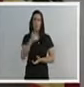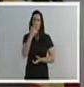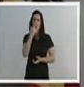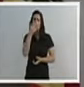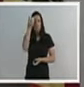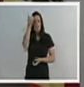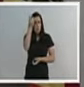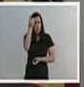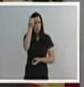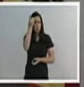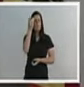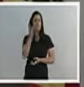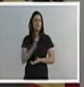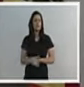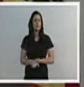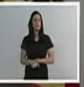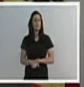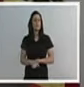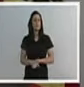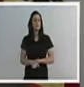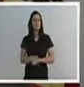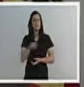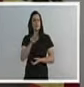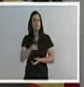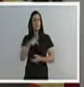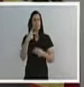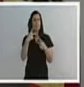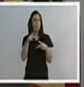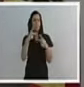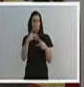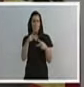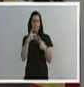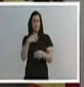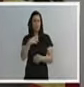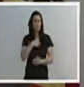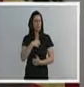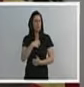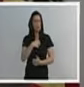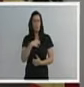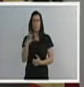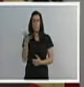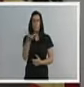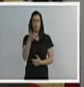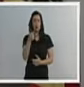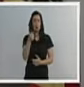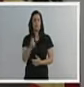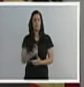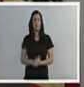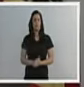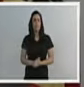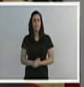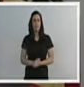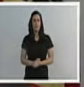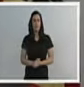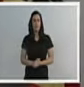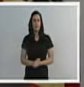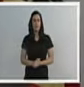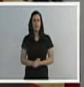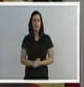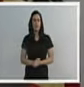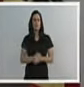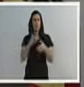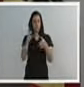aquele padre que ele prega, anuncia as boas novas de forma muito eficaz. Ele estava atendendo